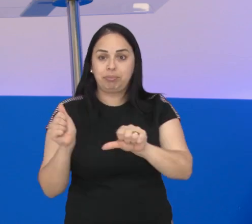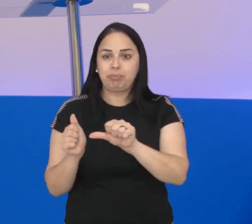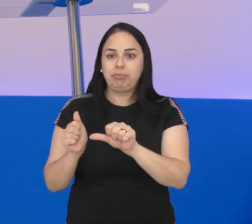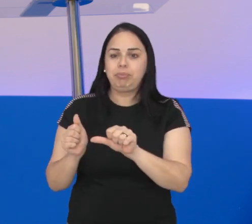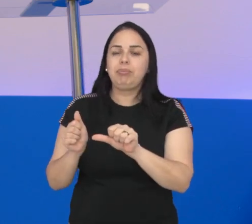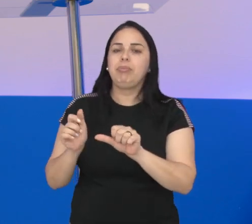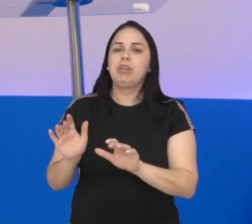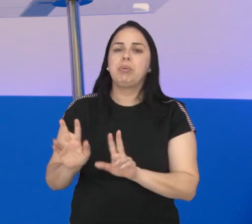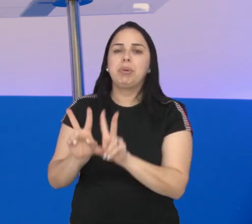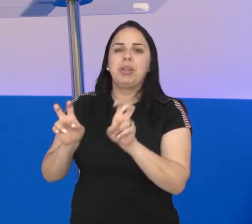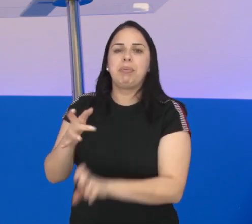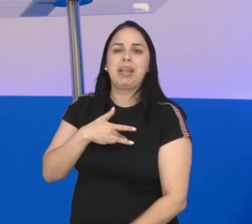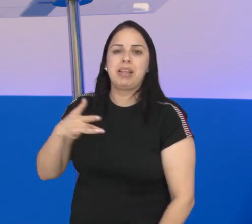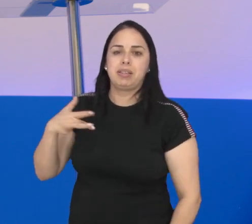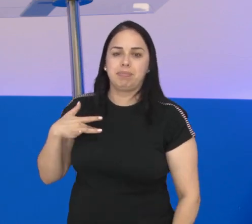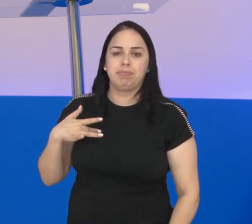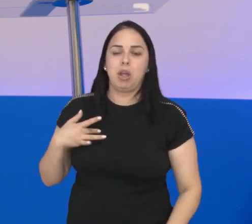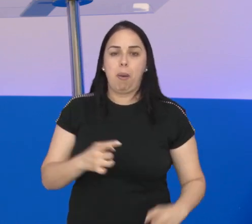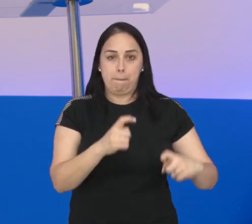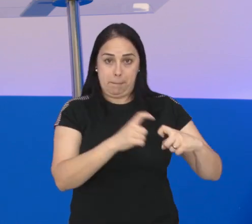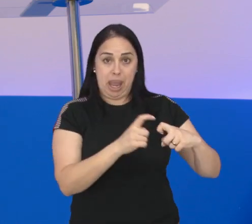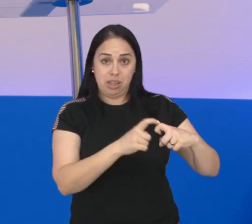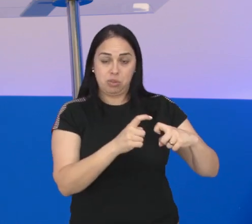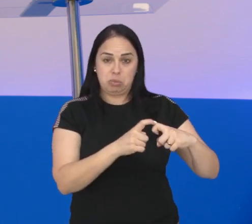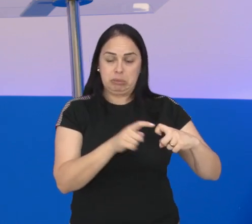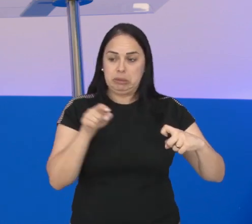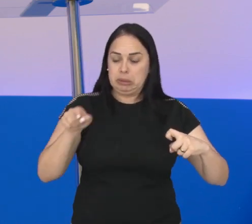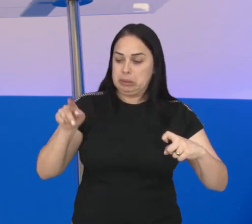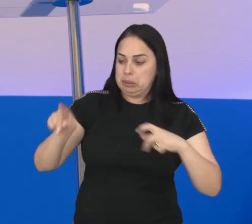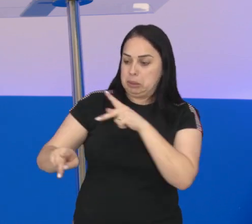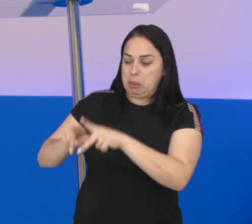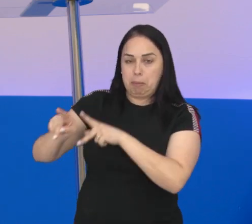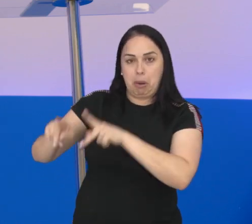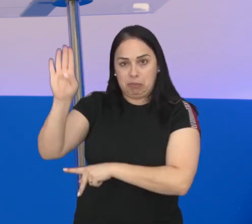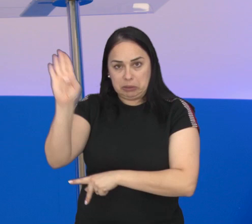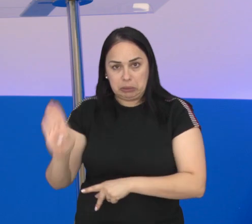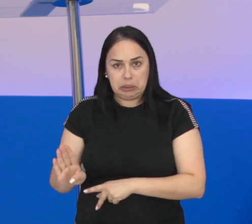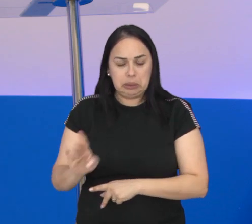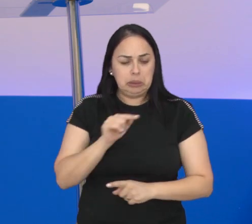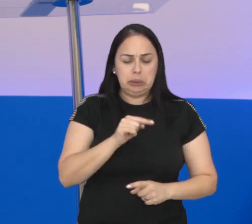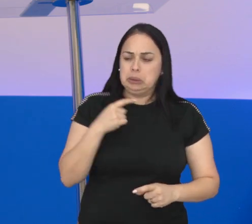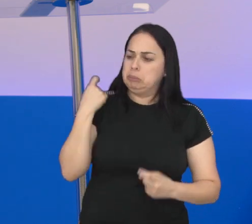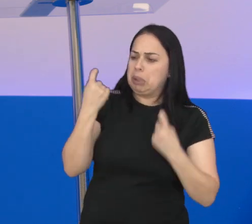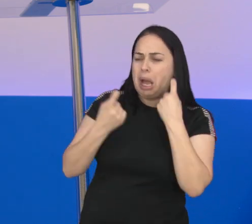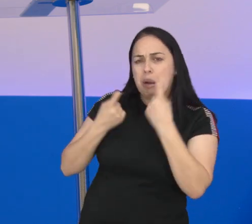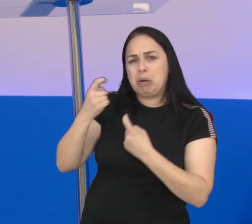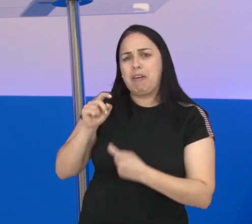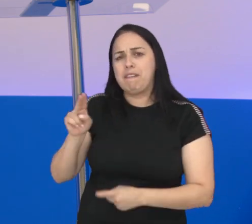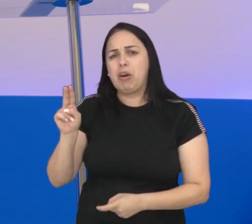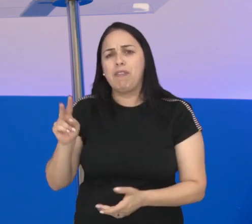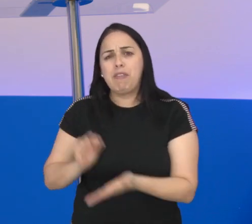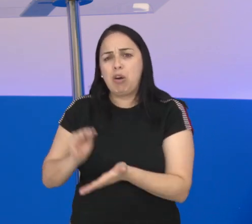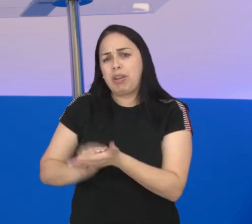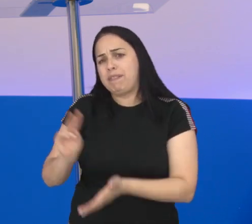pouquinho de assunto agora para falar sobre saúde. A comunidade médica tem demonstrado preocupação com a falta de vitamina